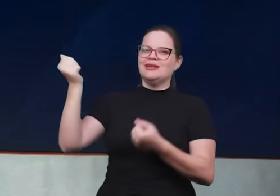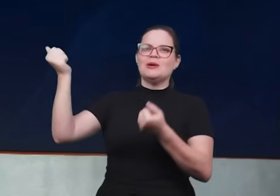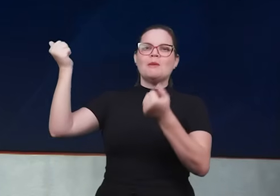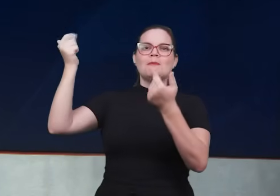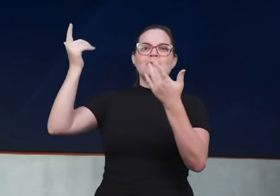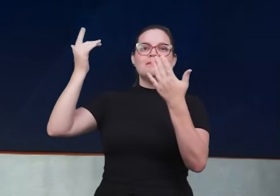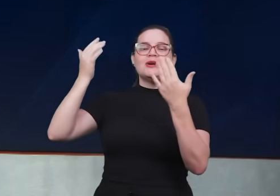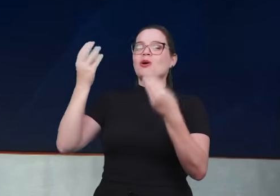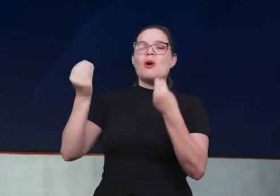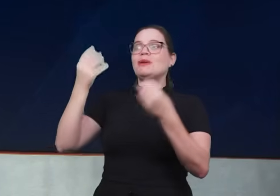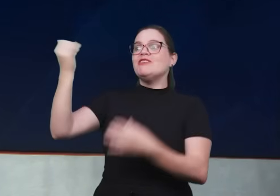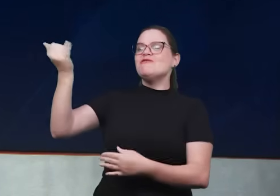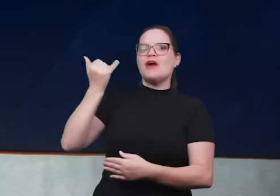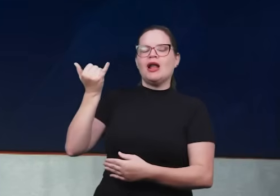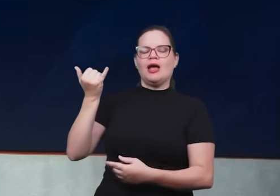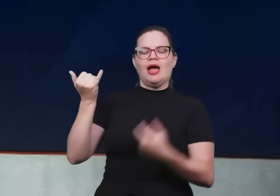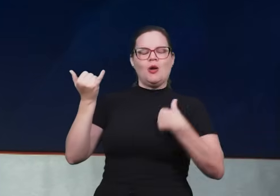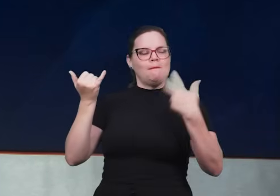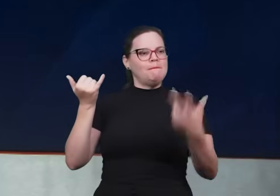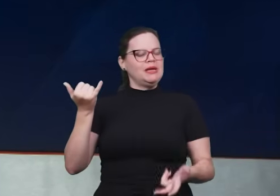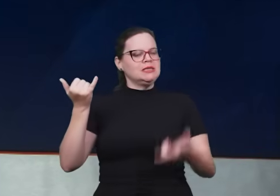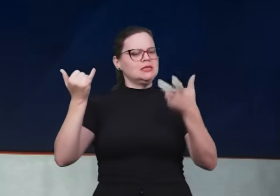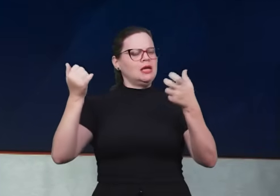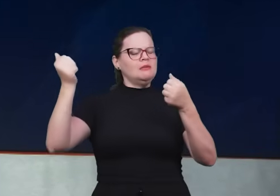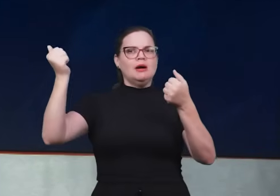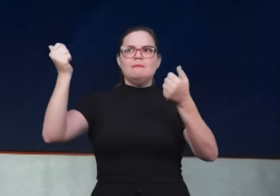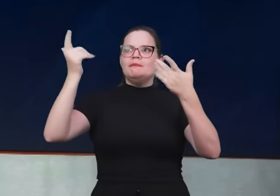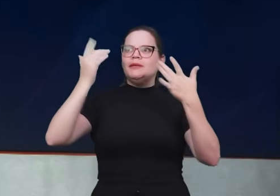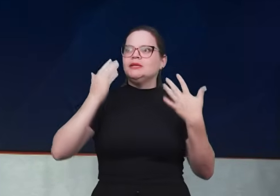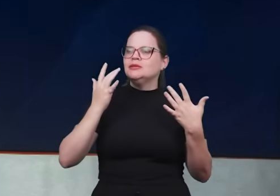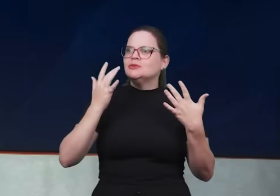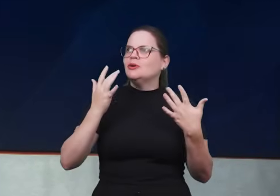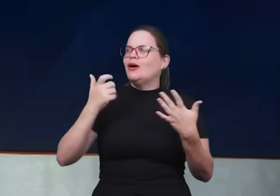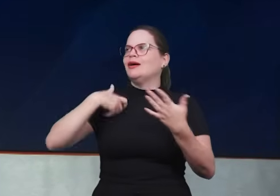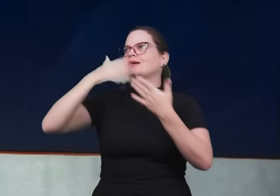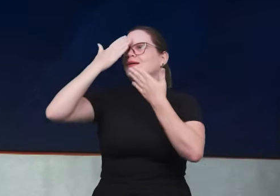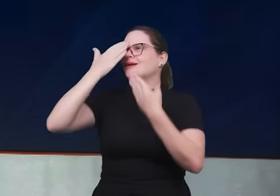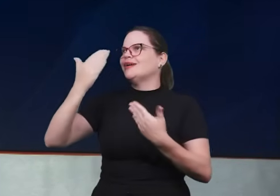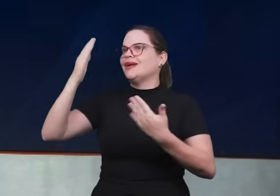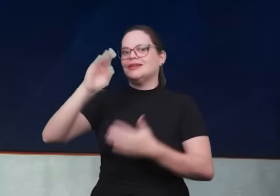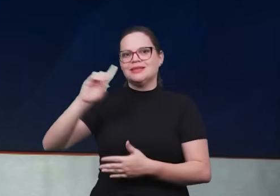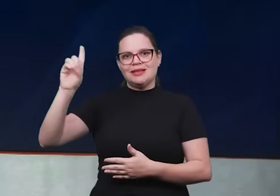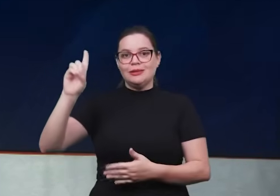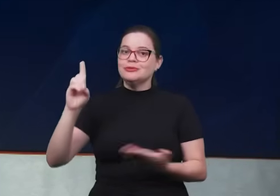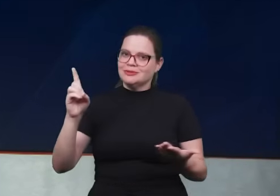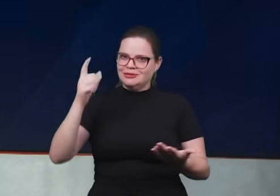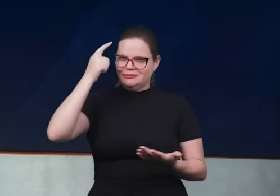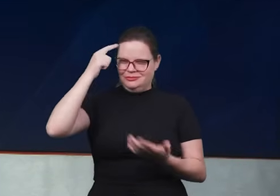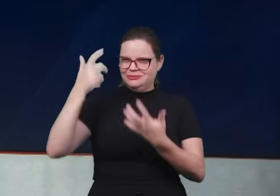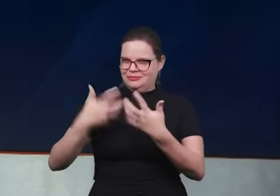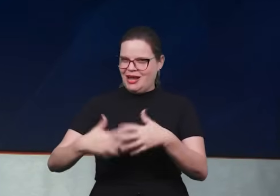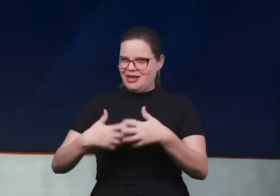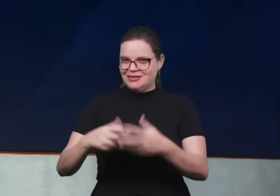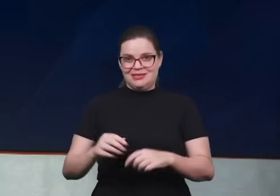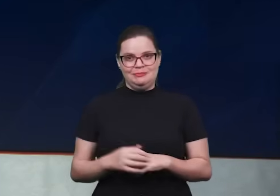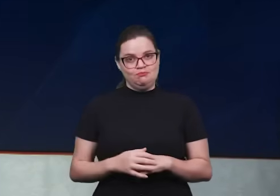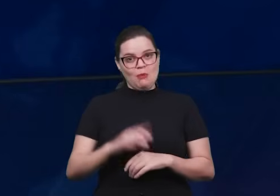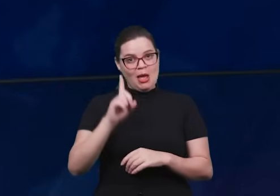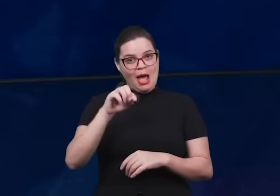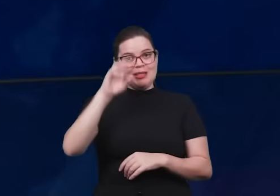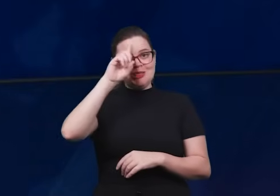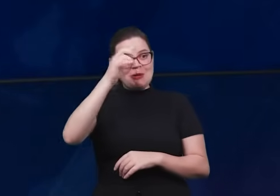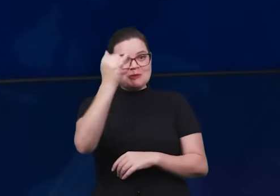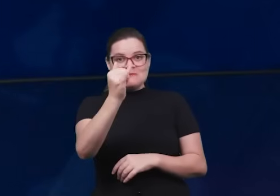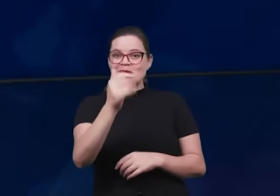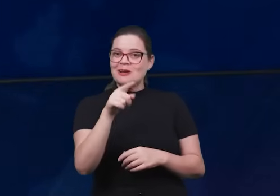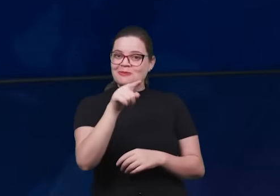abençoa e você até diz, graças a Deus? Medite nisto.